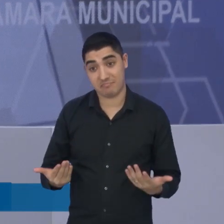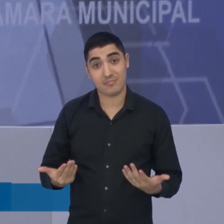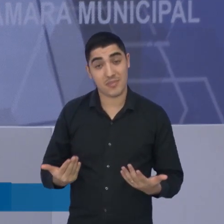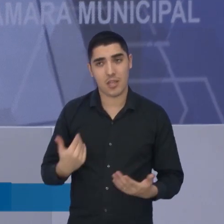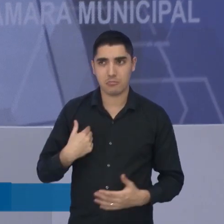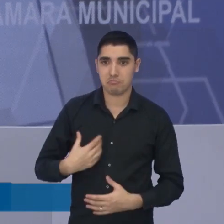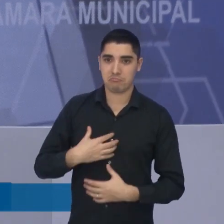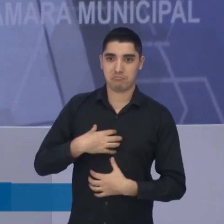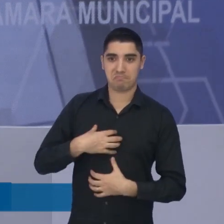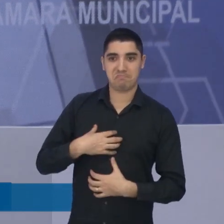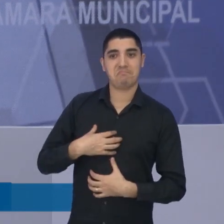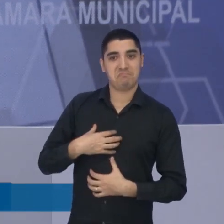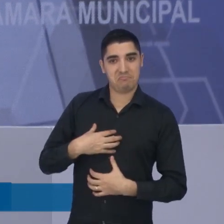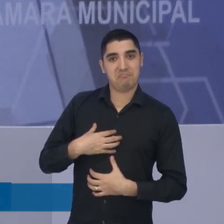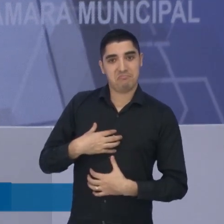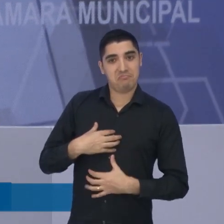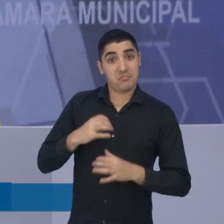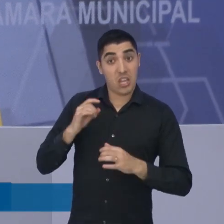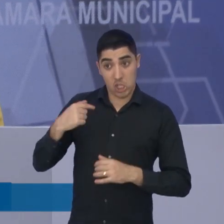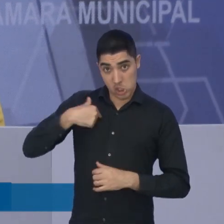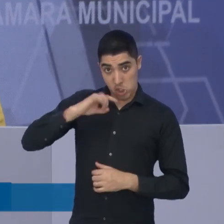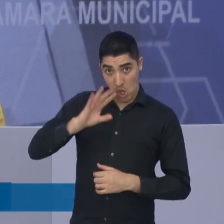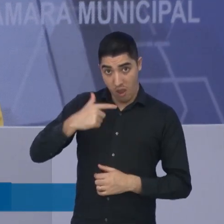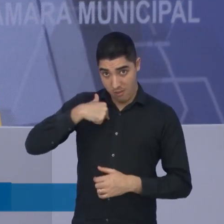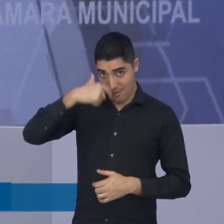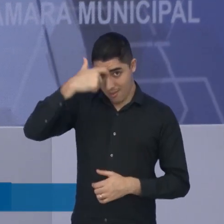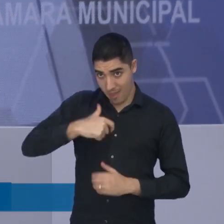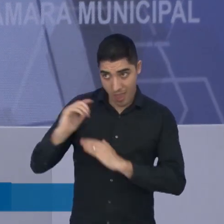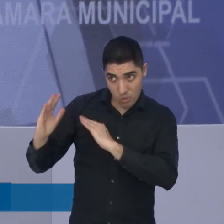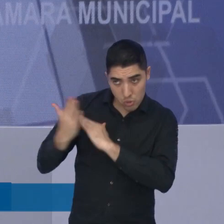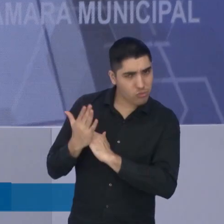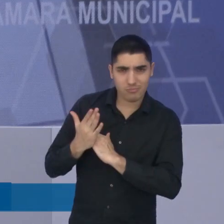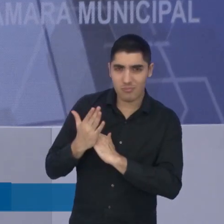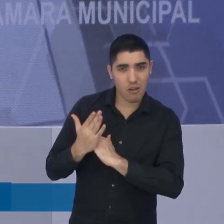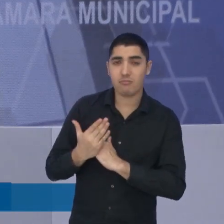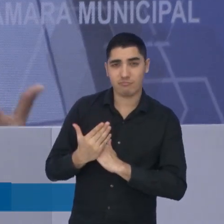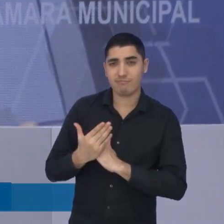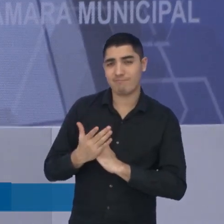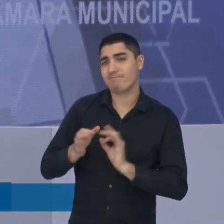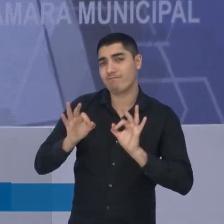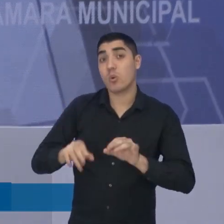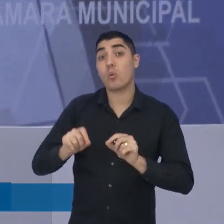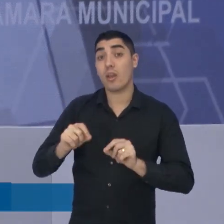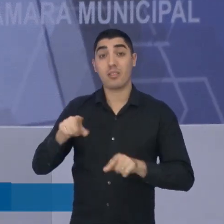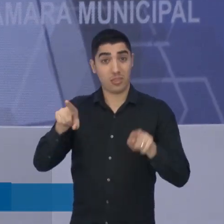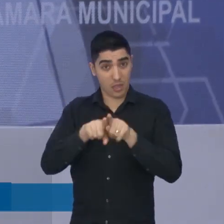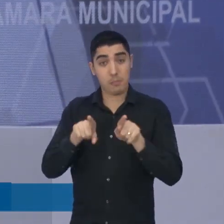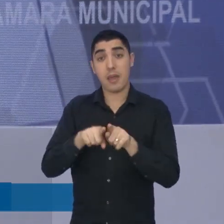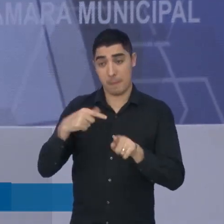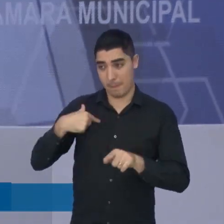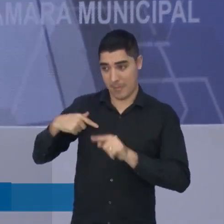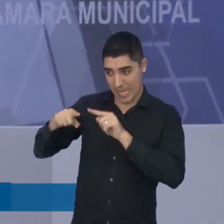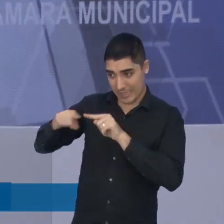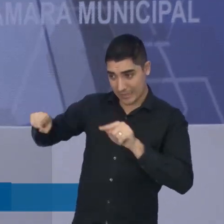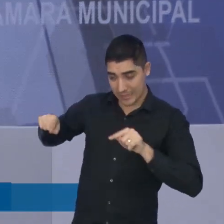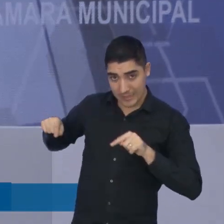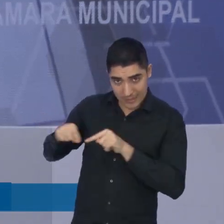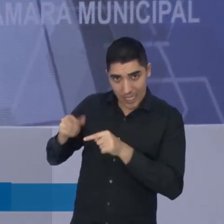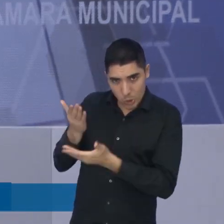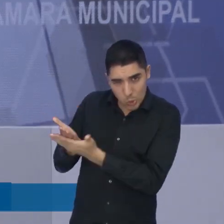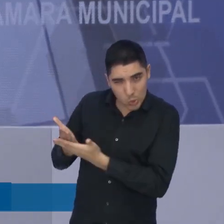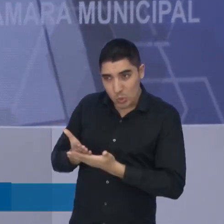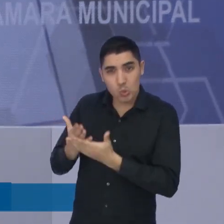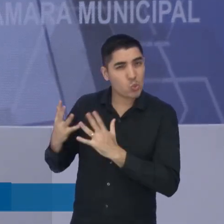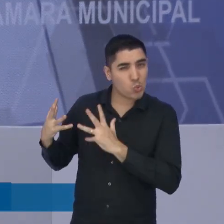ajuda, não só me ajudou pessoalmente, mas eu diria que os colegas da minha geração